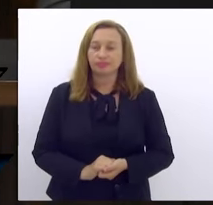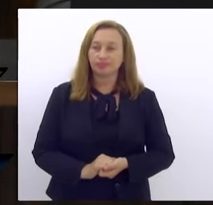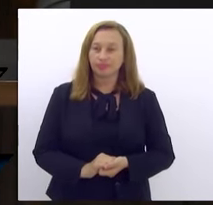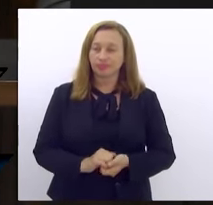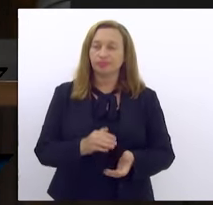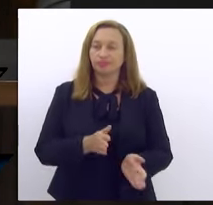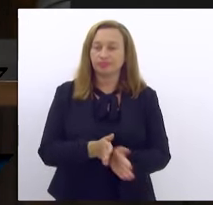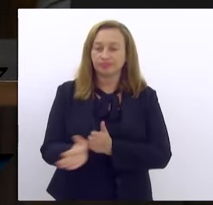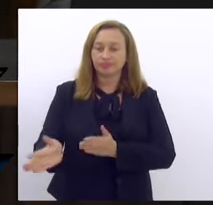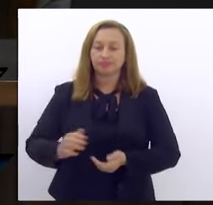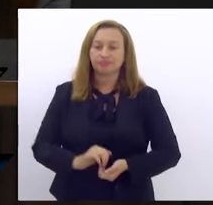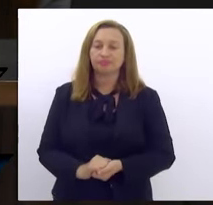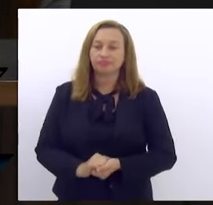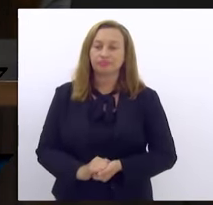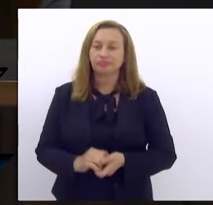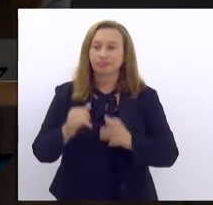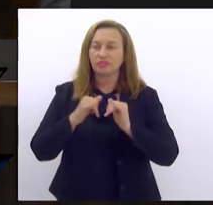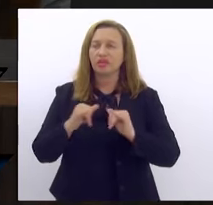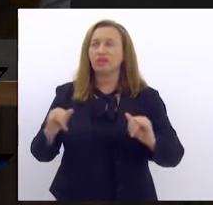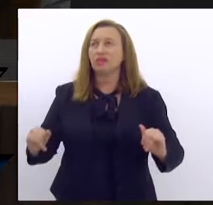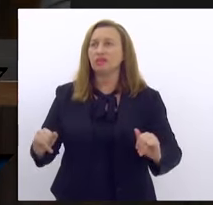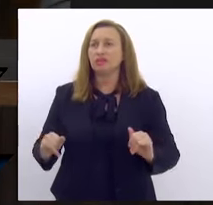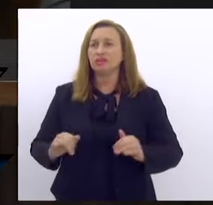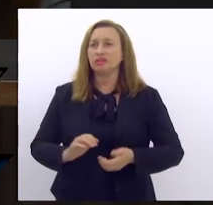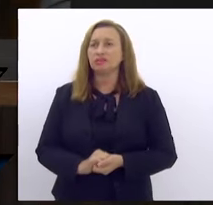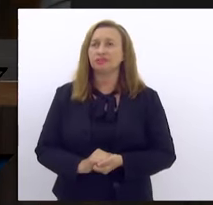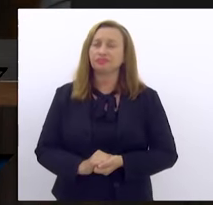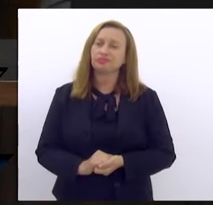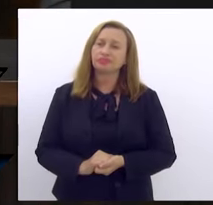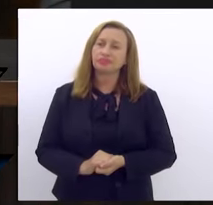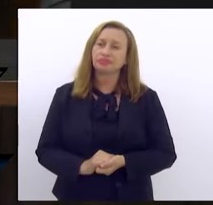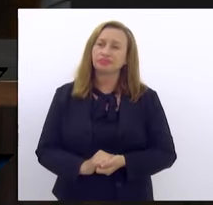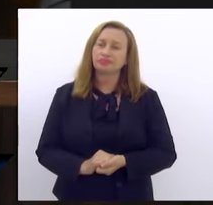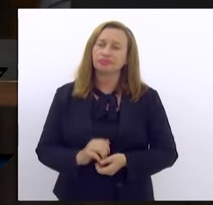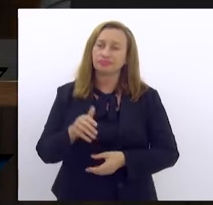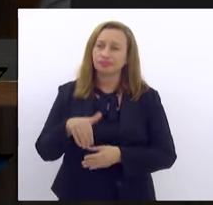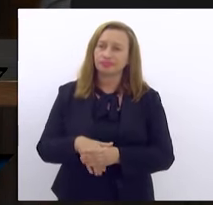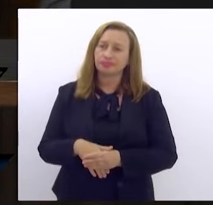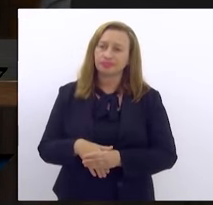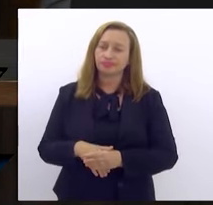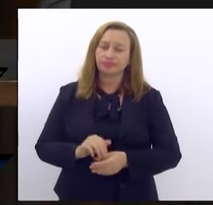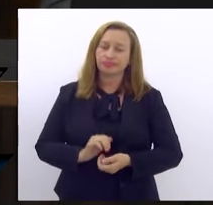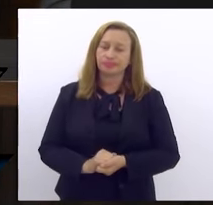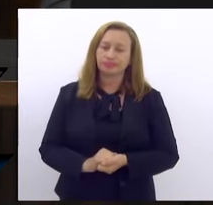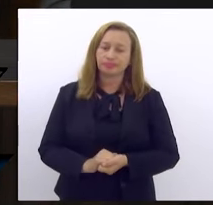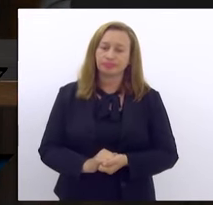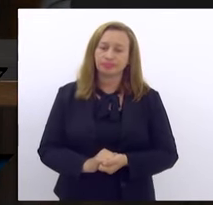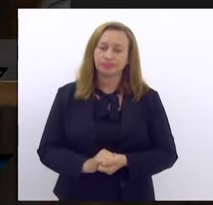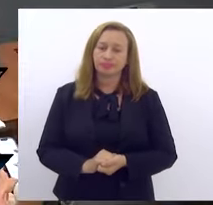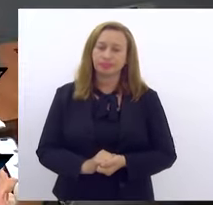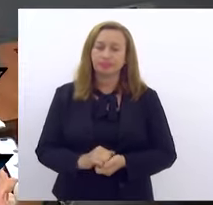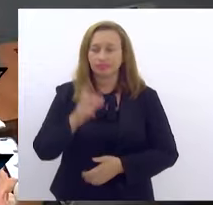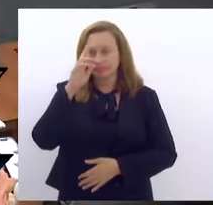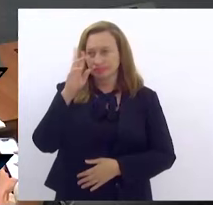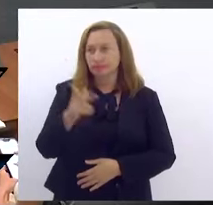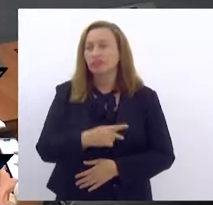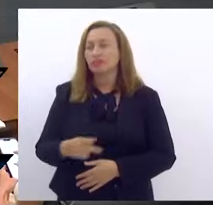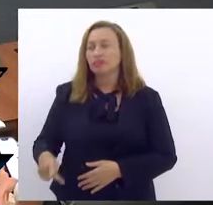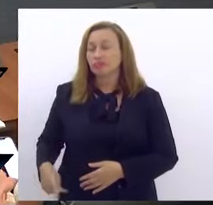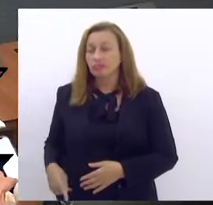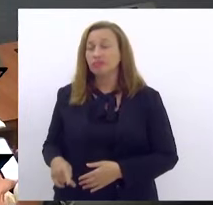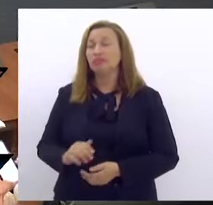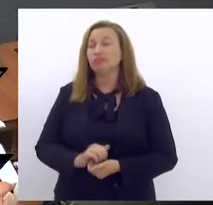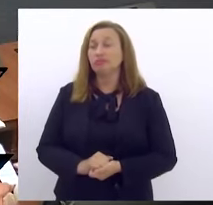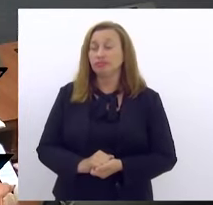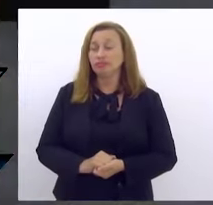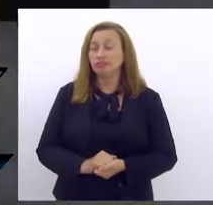redação final. Declaração de voto, presidente. Deputado Flávio Serafini, para declaração de voto. Senhor presidente, como já foi exposto aqui